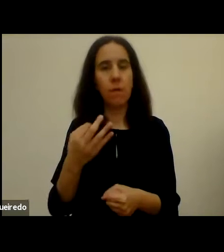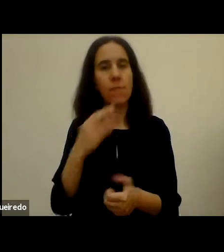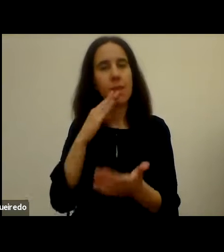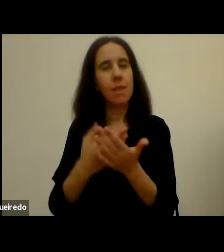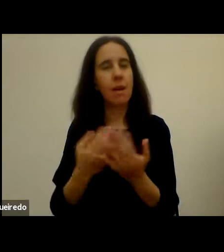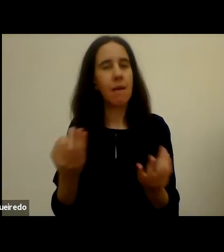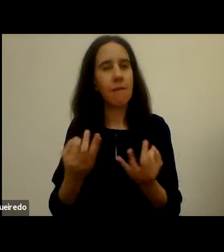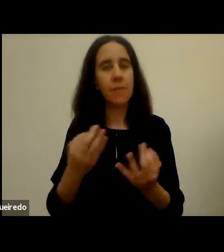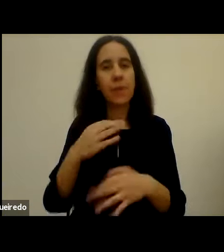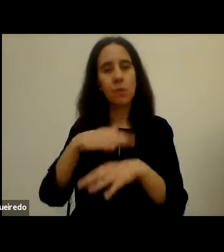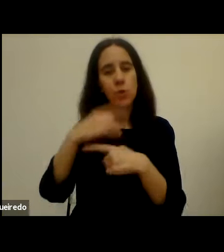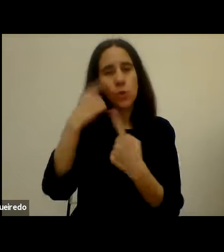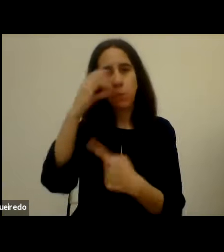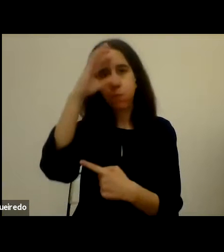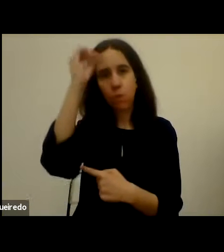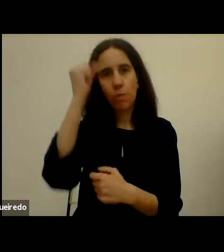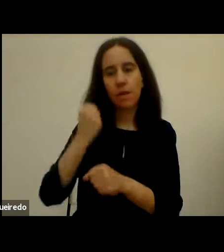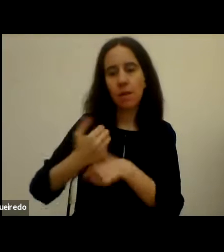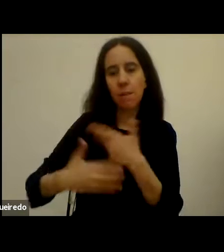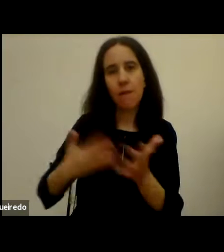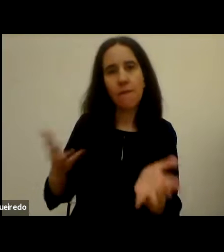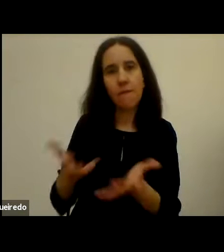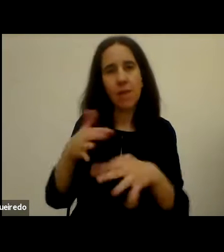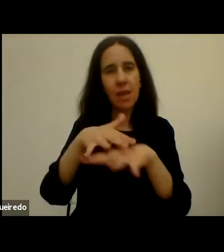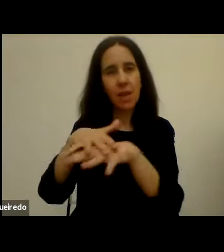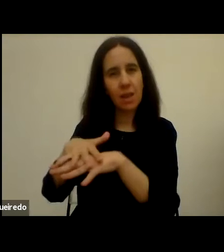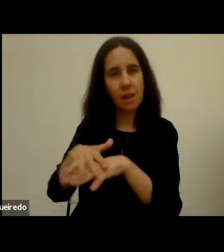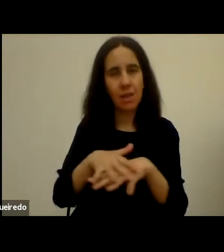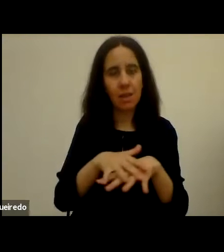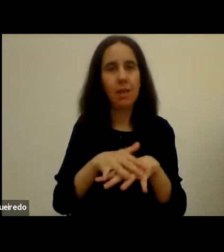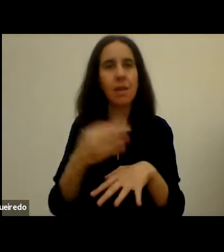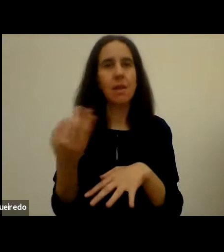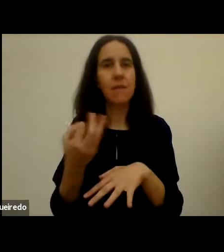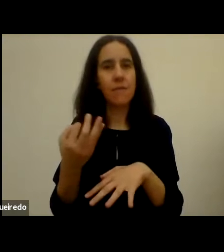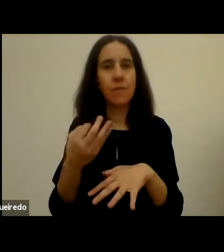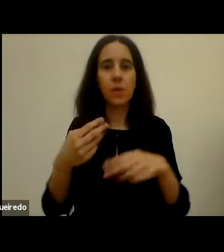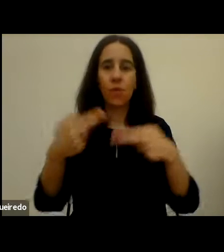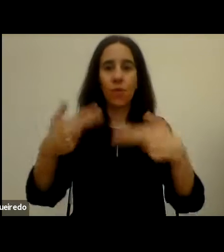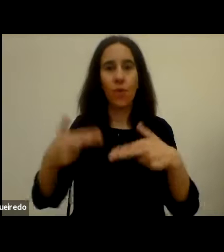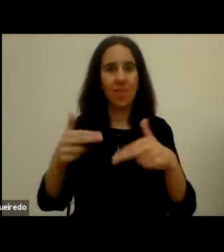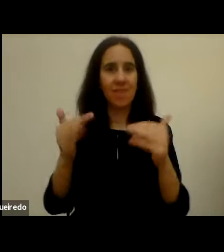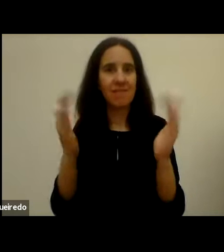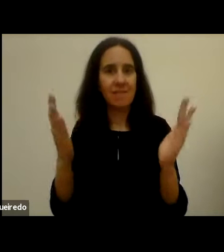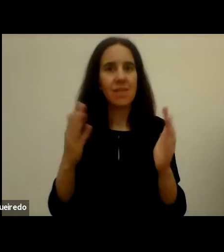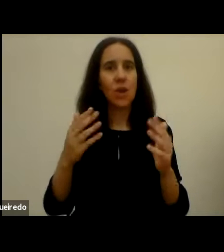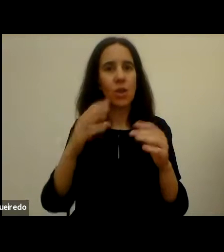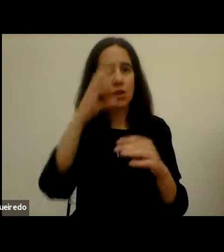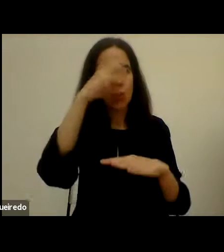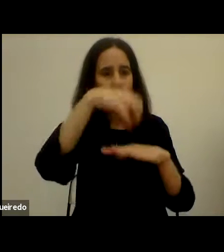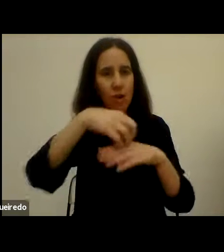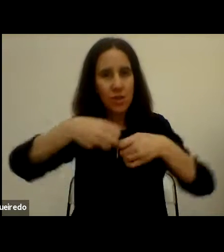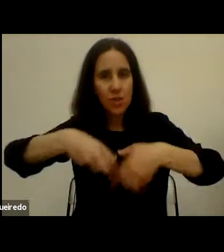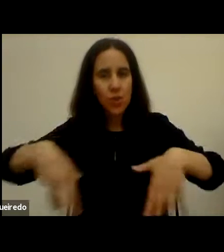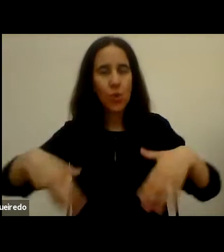que a administração pública trabalhe cada vez mais em rede e para além das fronteiras das organizações e das